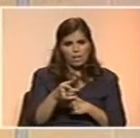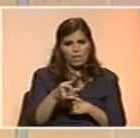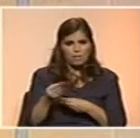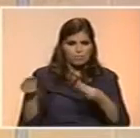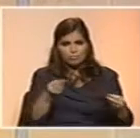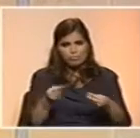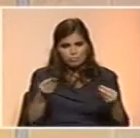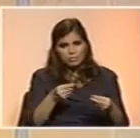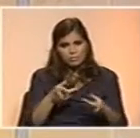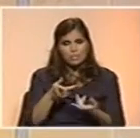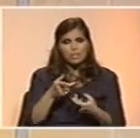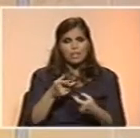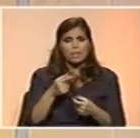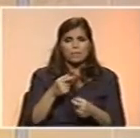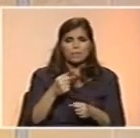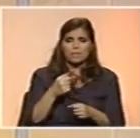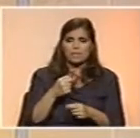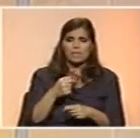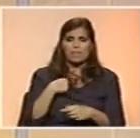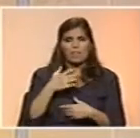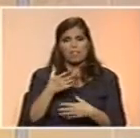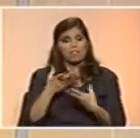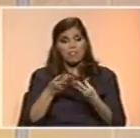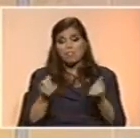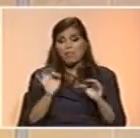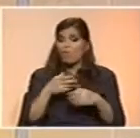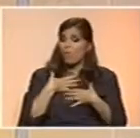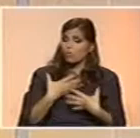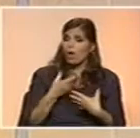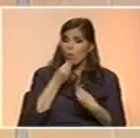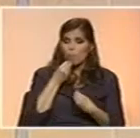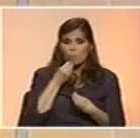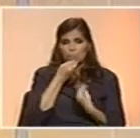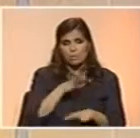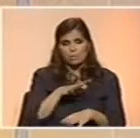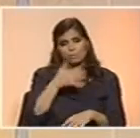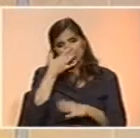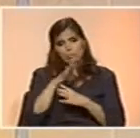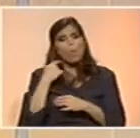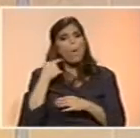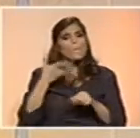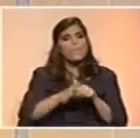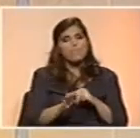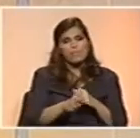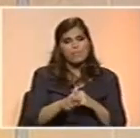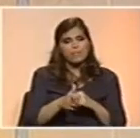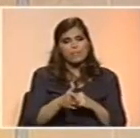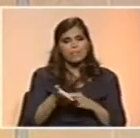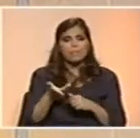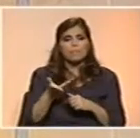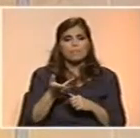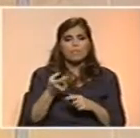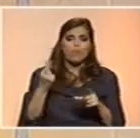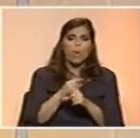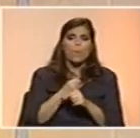e tira-me o prazer da alimentação. Assim como saber, por exemplo, que se calhar o bife veio de uma produção em